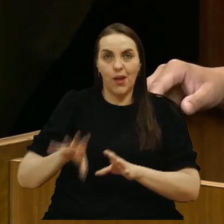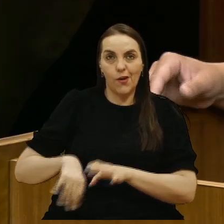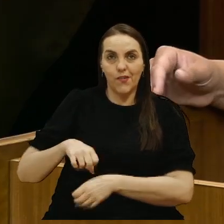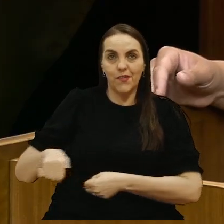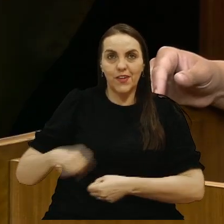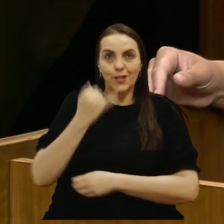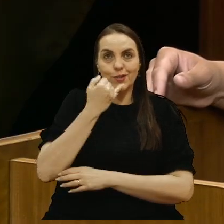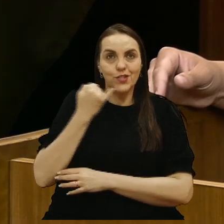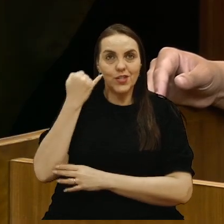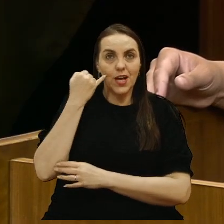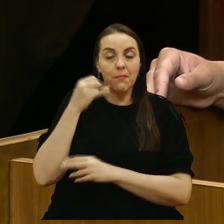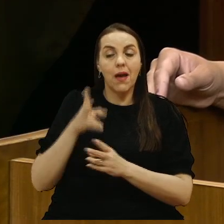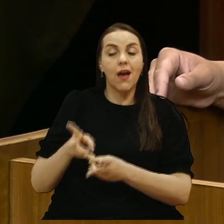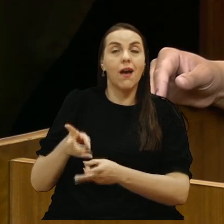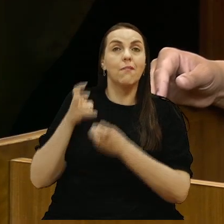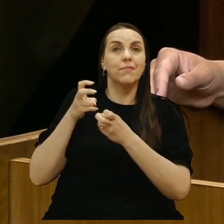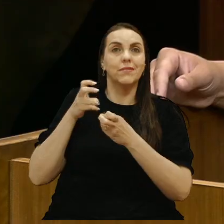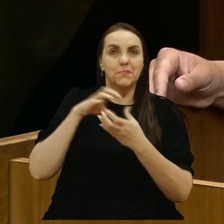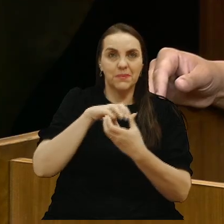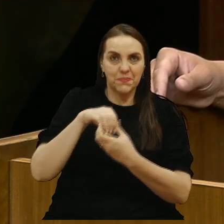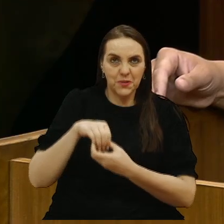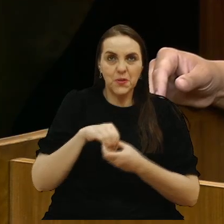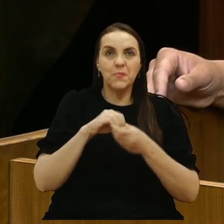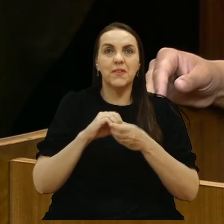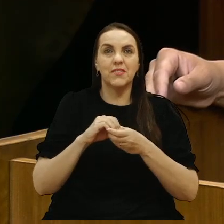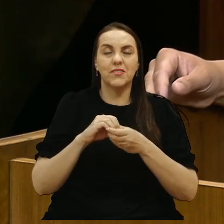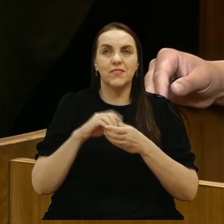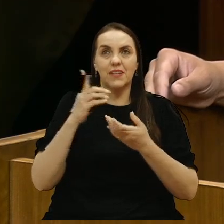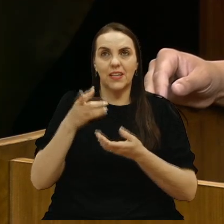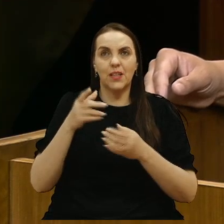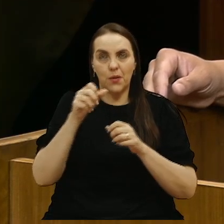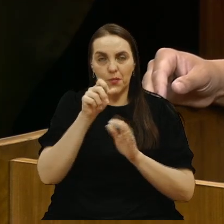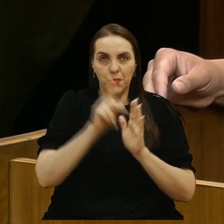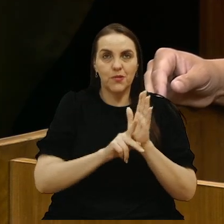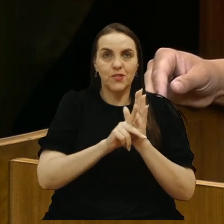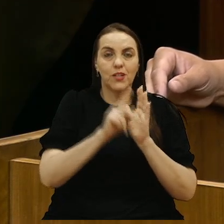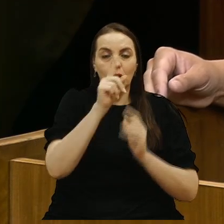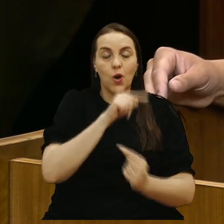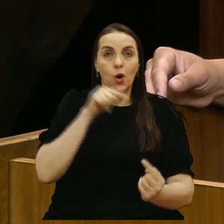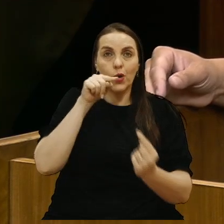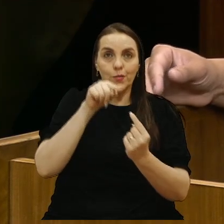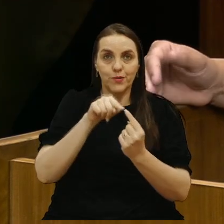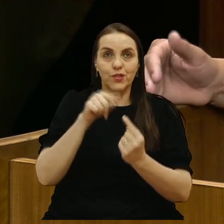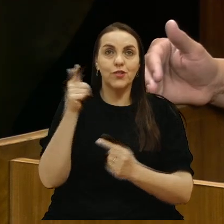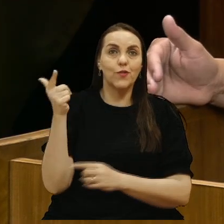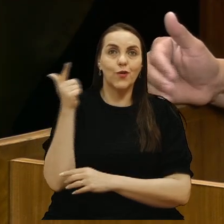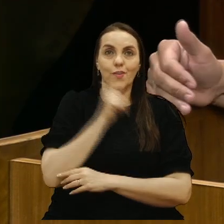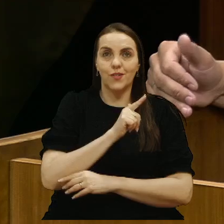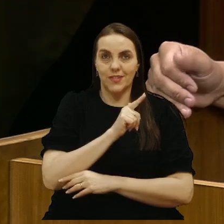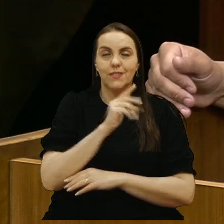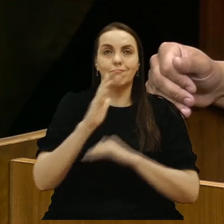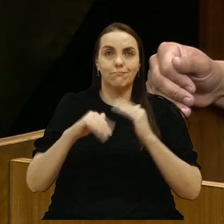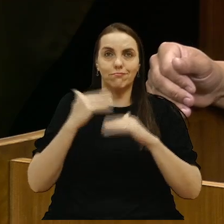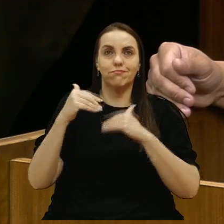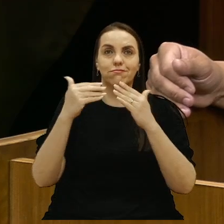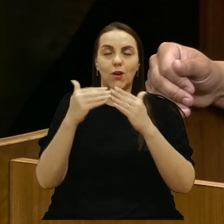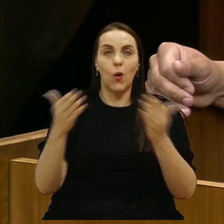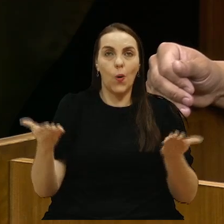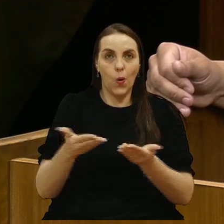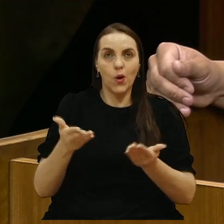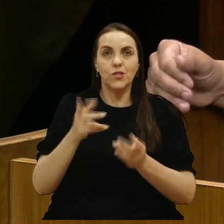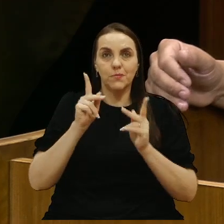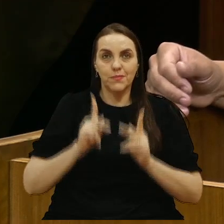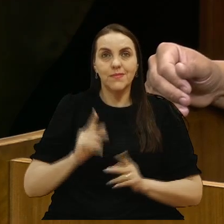notar que existia a cooperativa. E esse projeto, ele teve esse objetivo e ele conseguiu, porque hoje as pessoas sabem o que é a